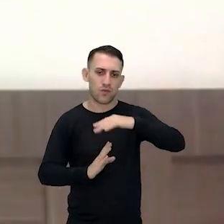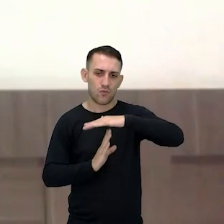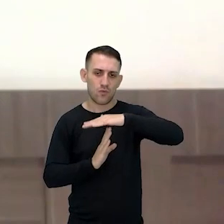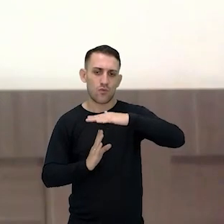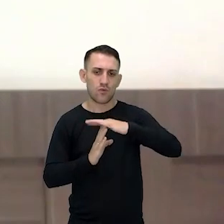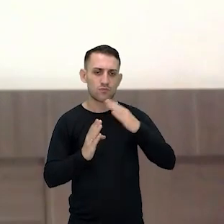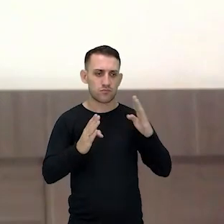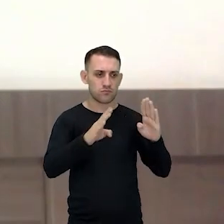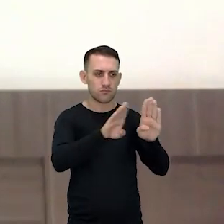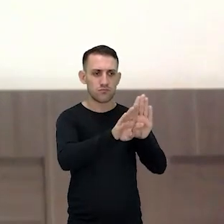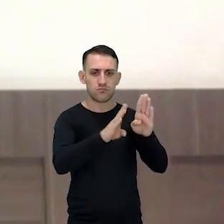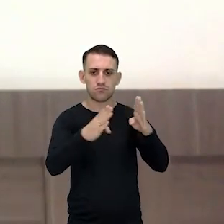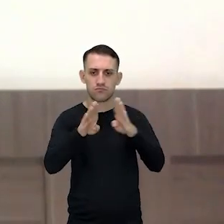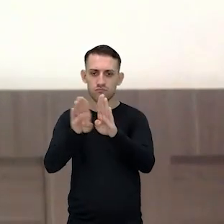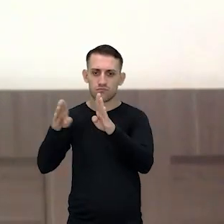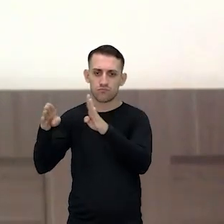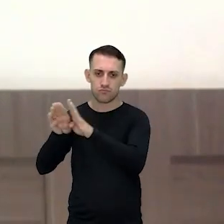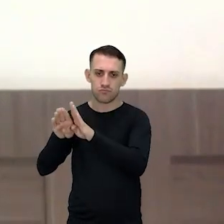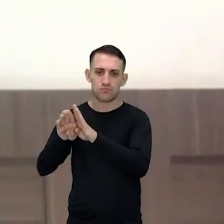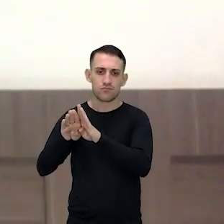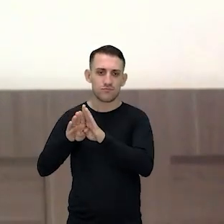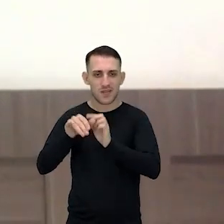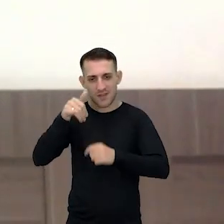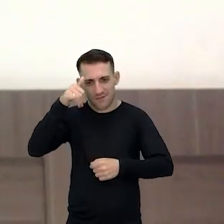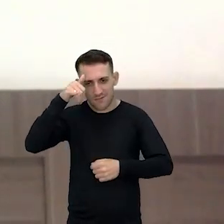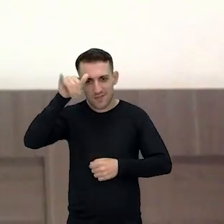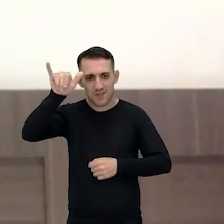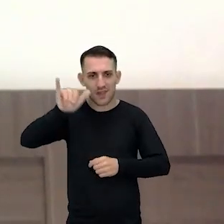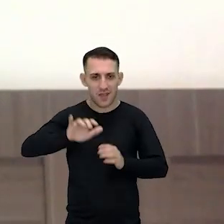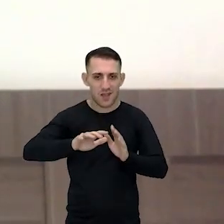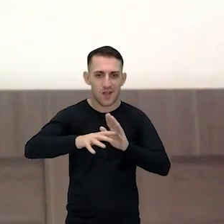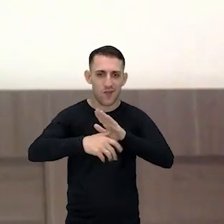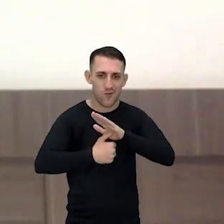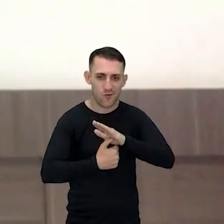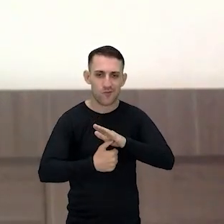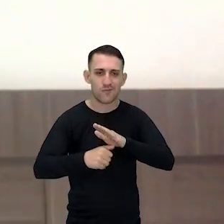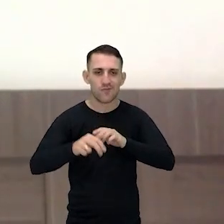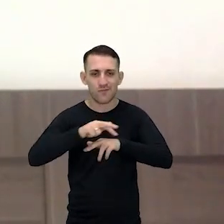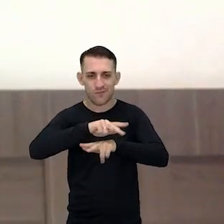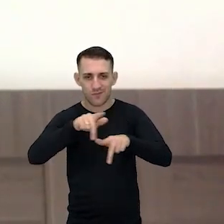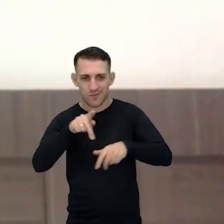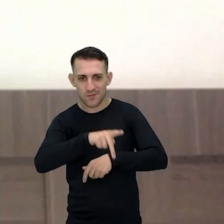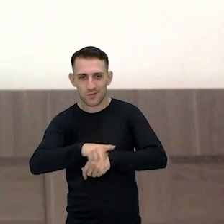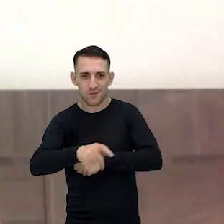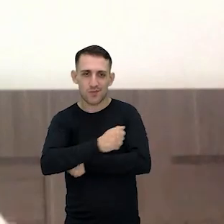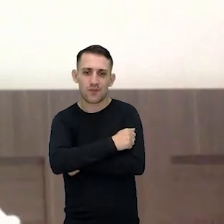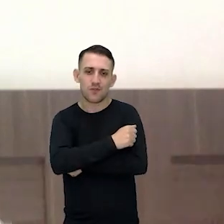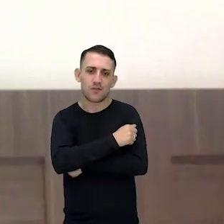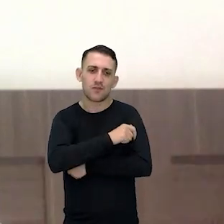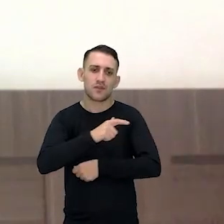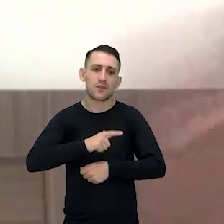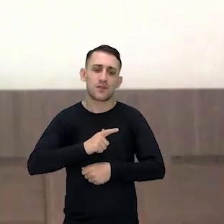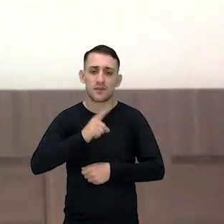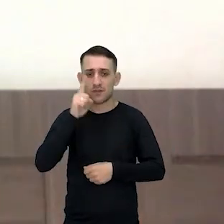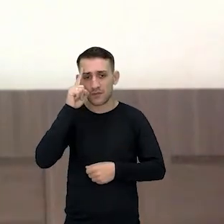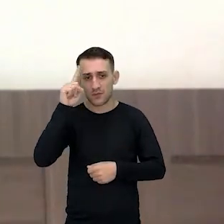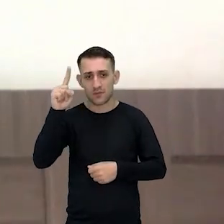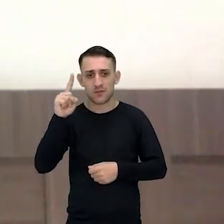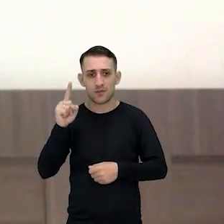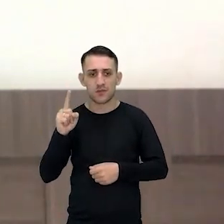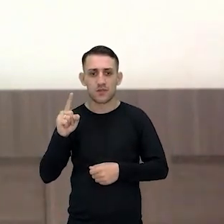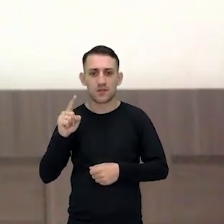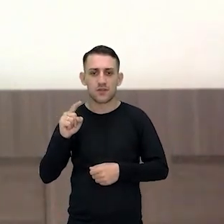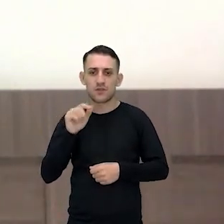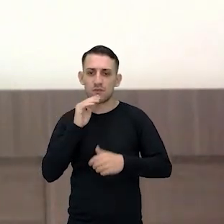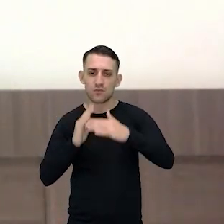as portas da sala de aula para evitar roubos de pertences, né, de alunos e professores. E em um certo dia, ao retornar